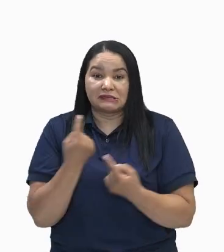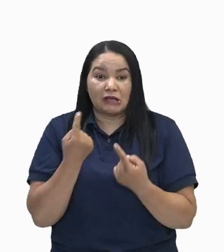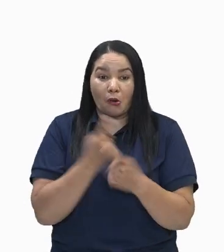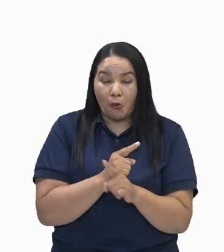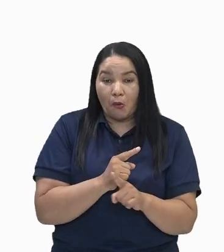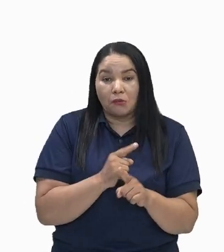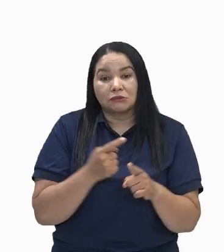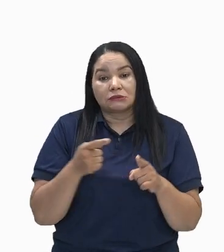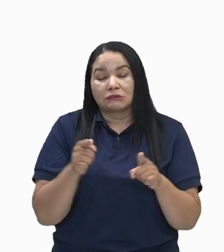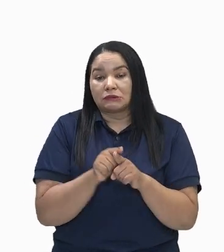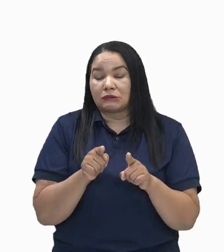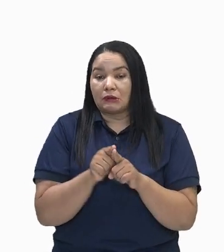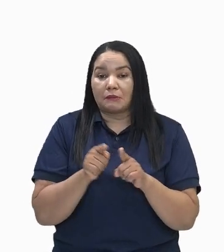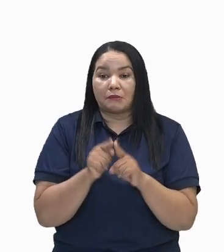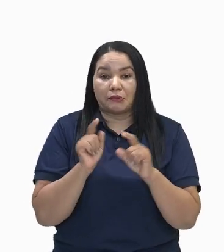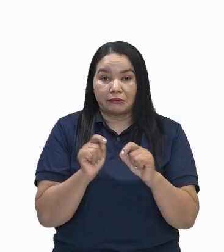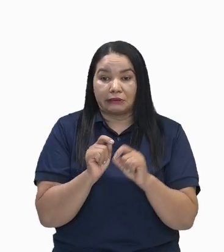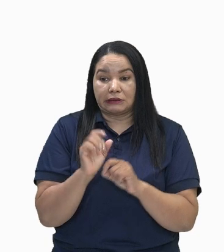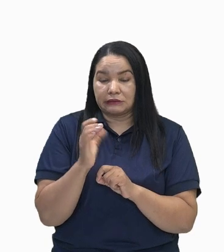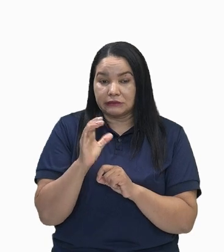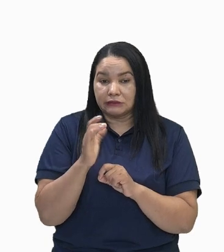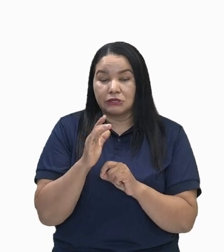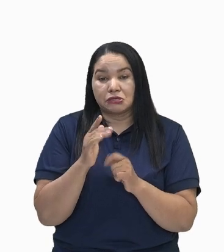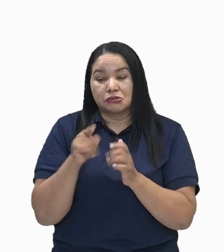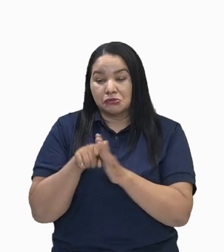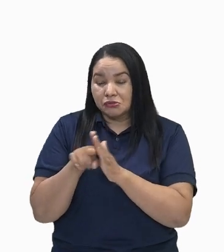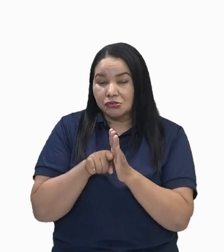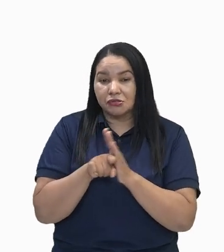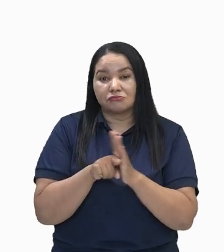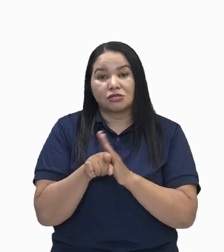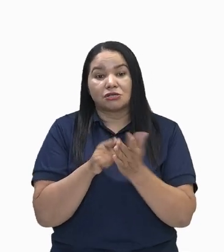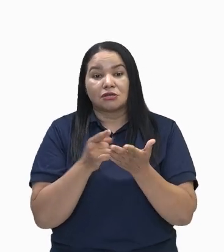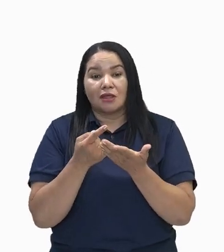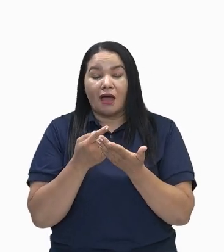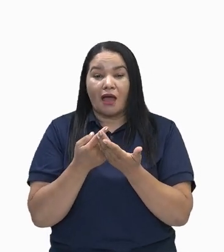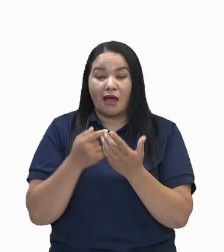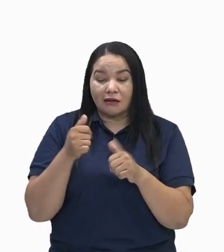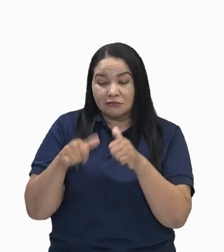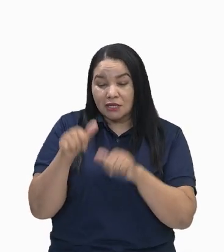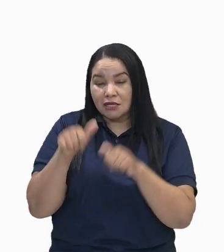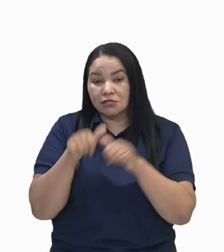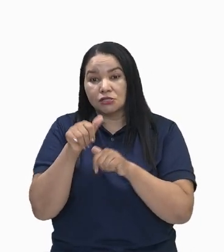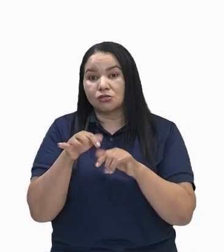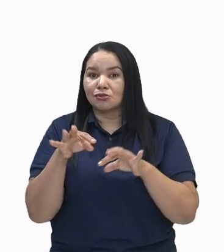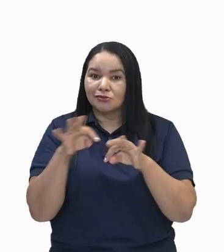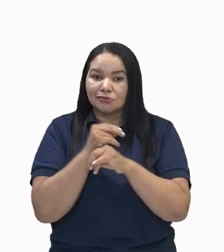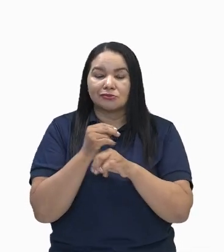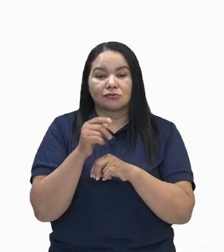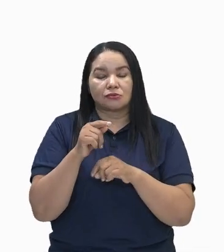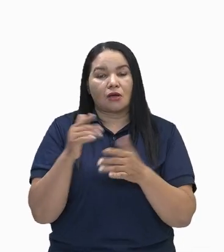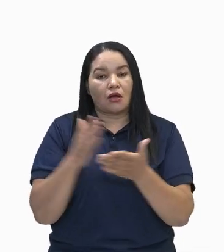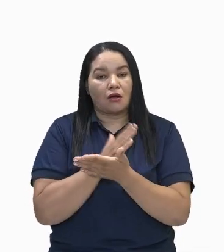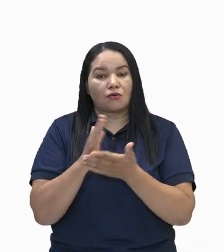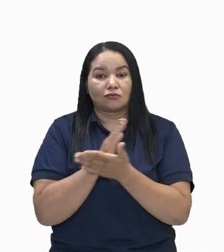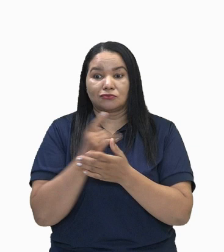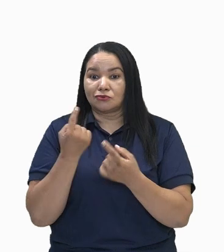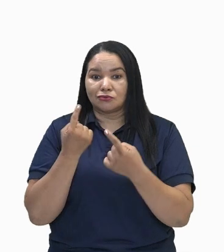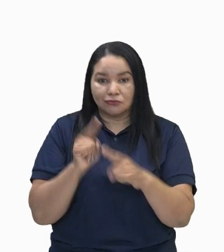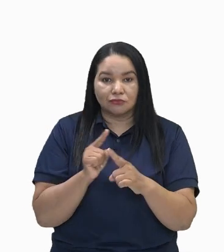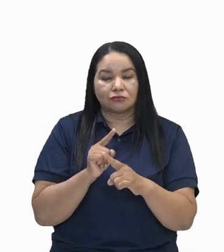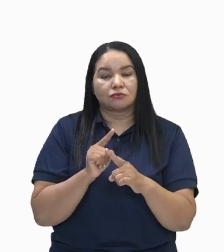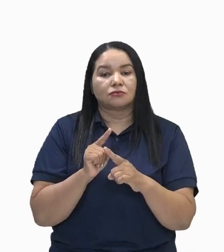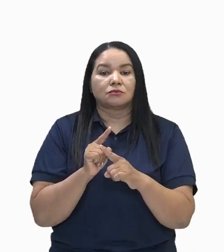ciência trabalha, busca, desenvolve, faz com que haja essa baixa adesão